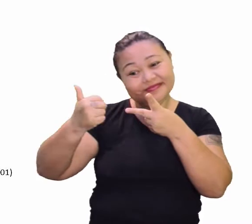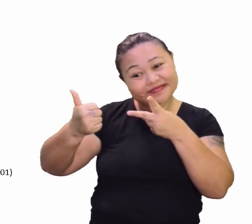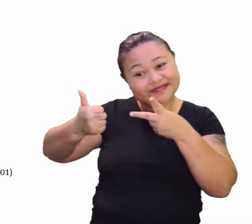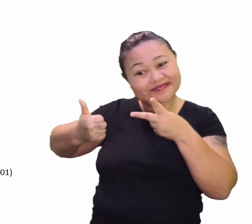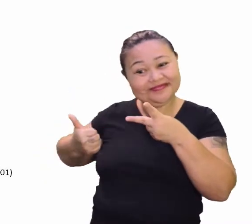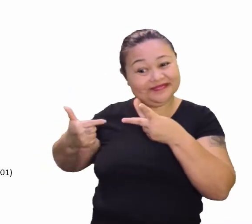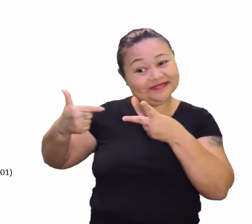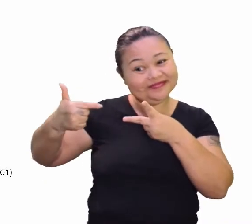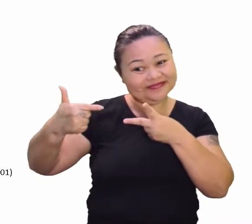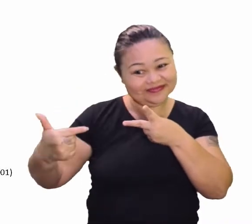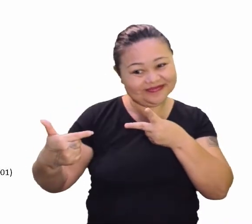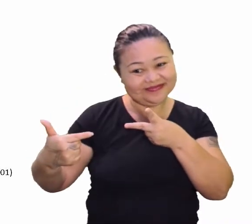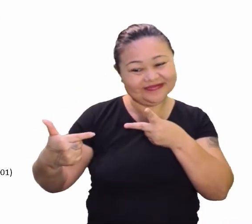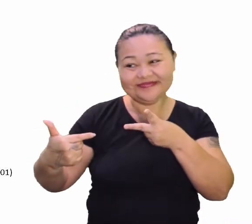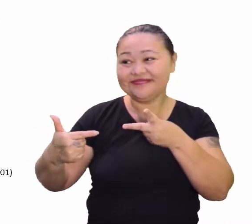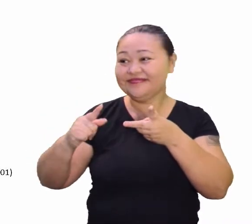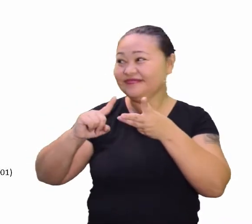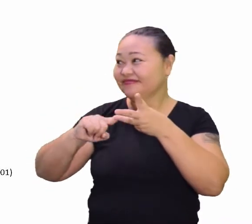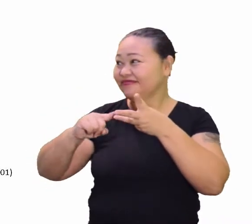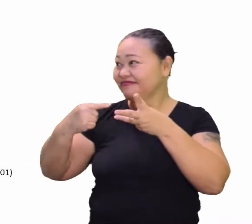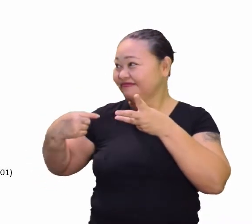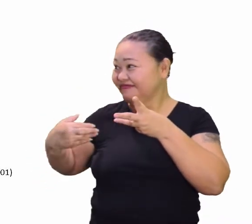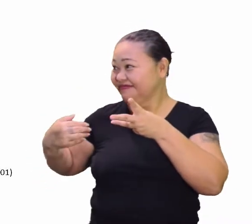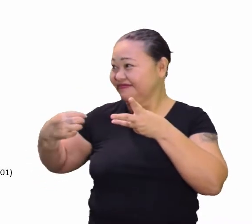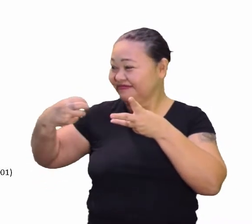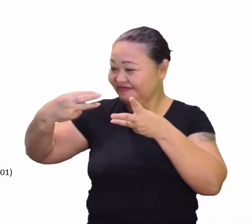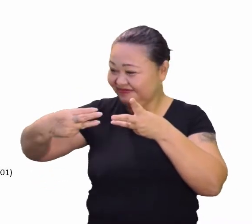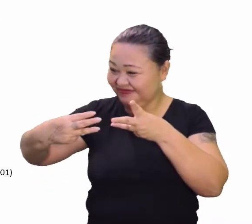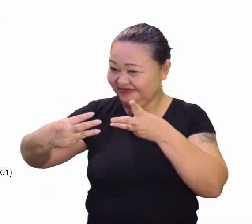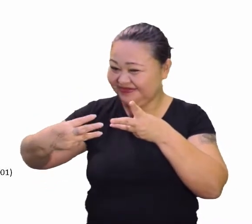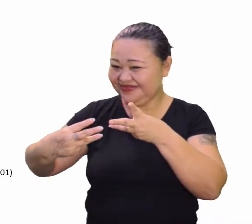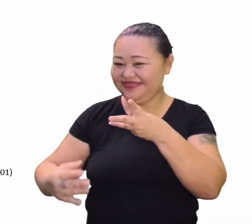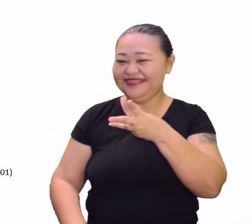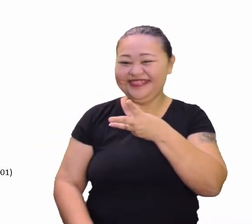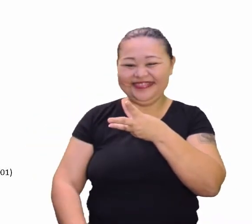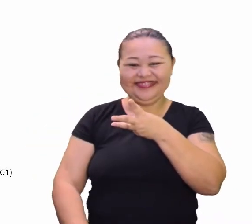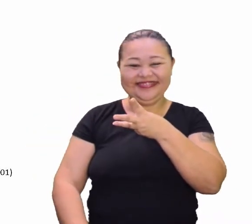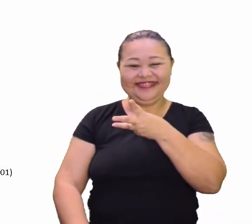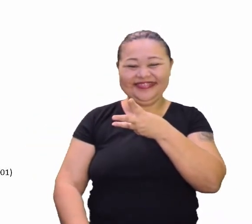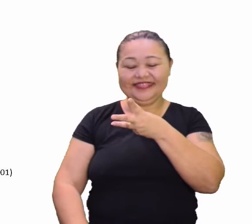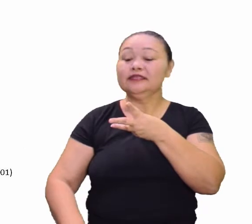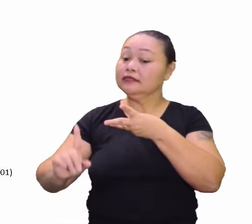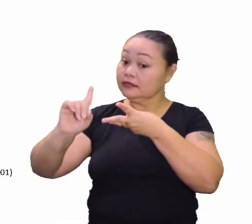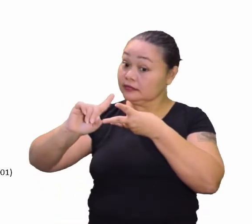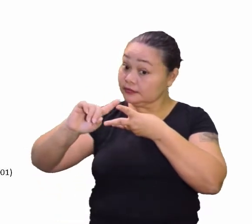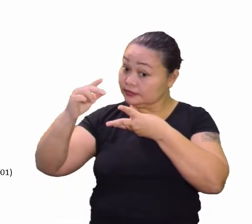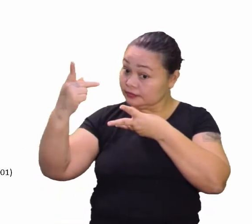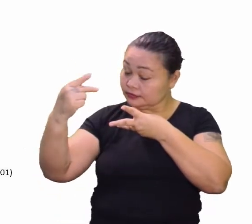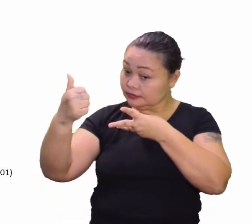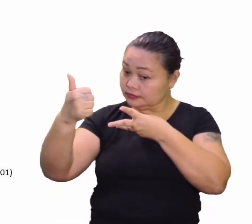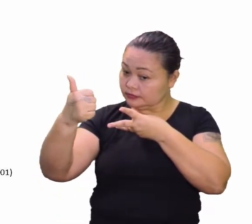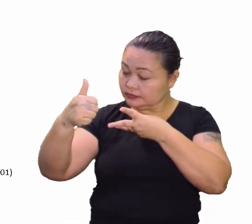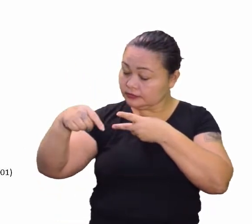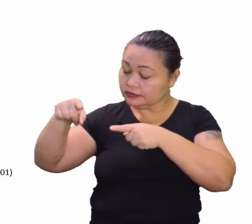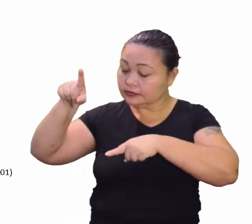Secundário é o que vem em segundo. Terciário é o que vem em terceiro. Exato. Então, o primário